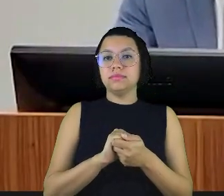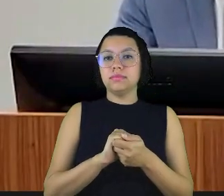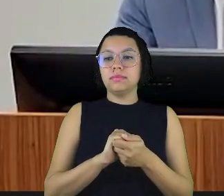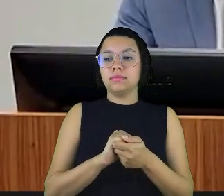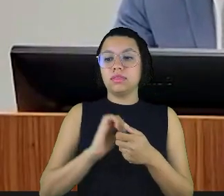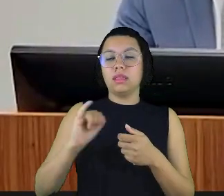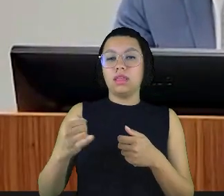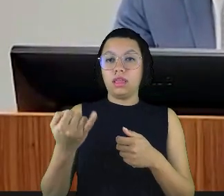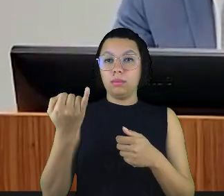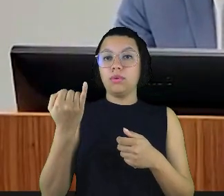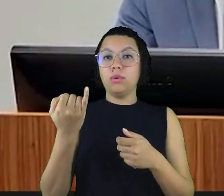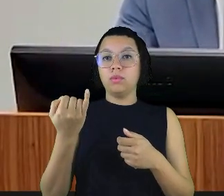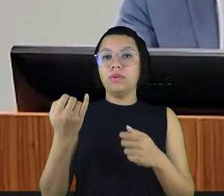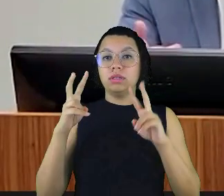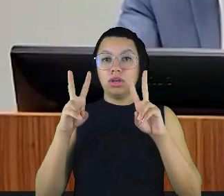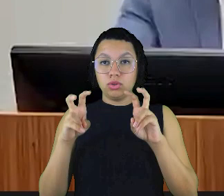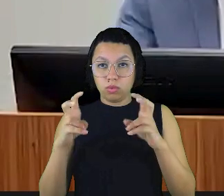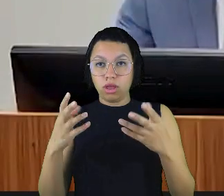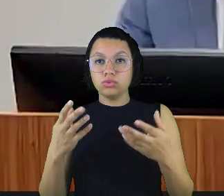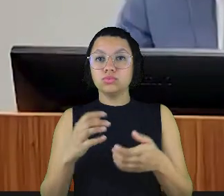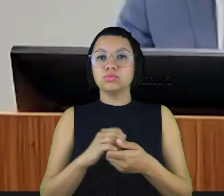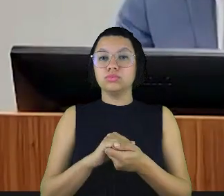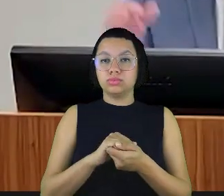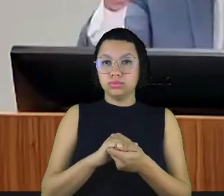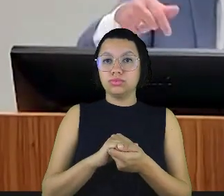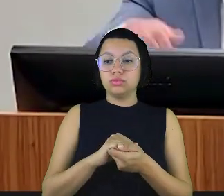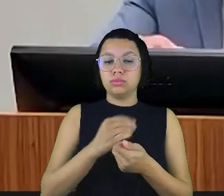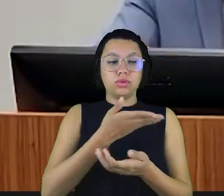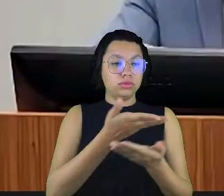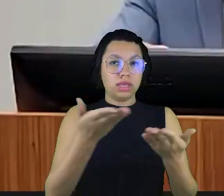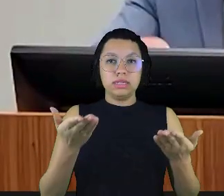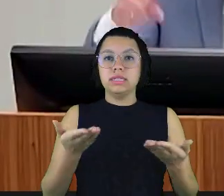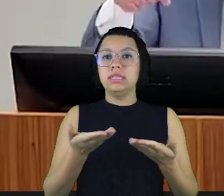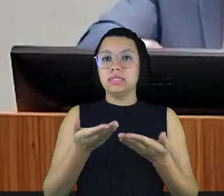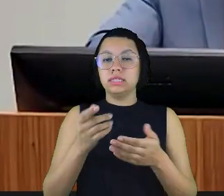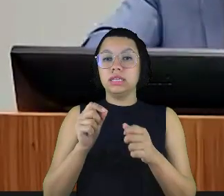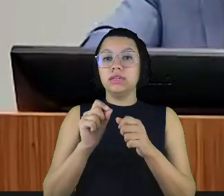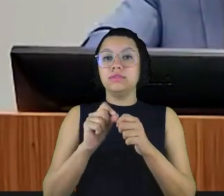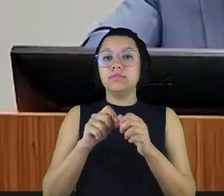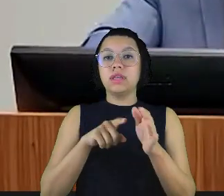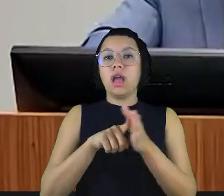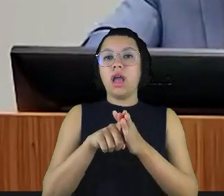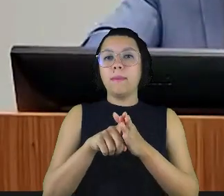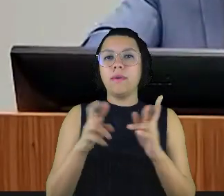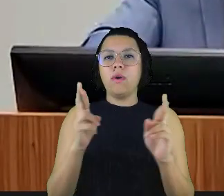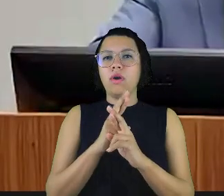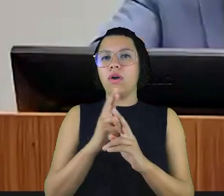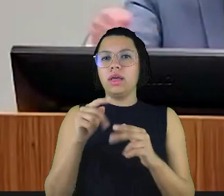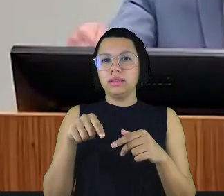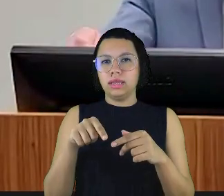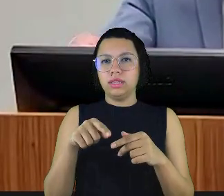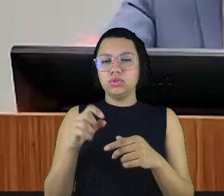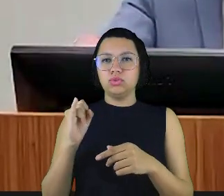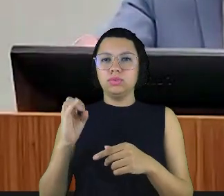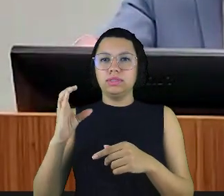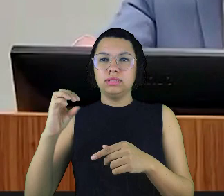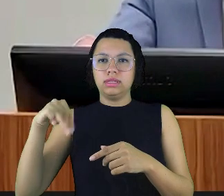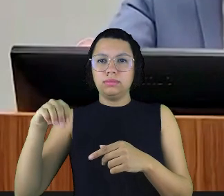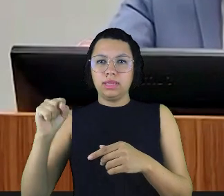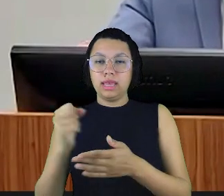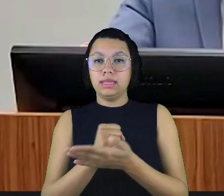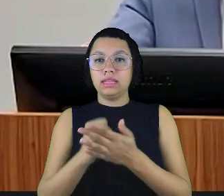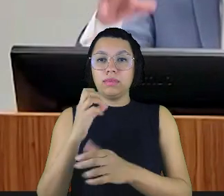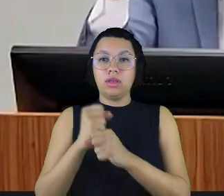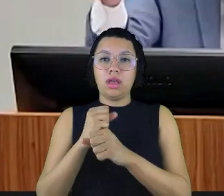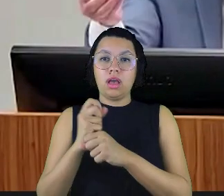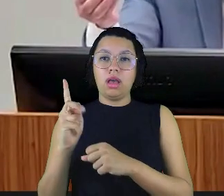Aproveitando o ensejo desse assunto, para aqueles que fizeram a pergunta, nesse caso do ICMS, na base de cálculo PIS/COFINS, como é